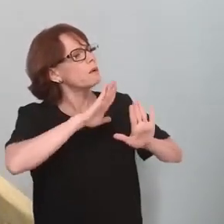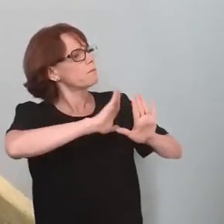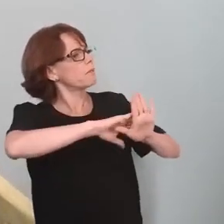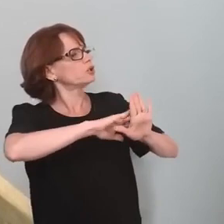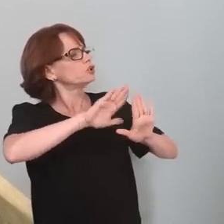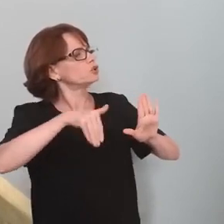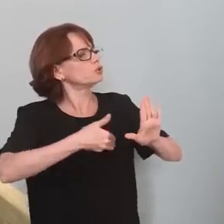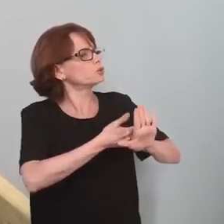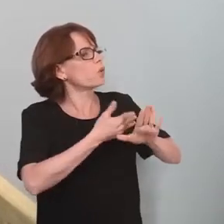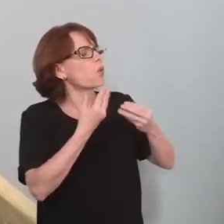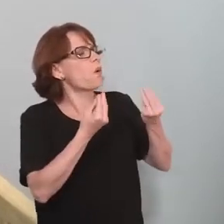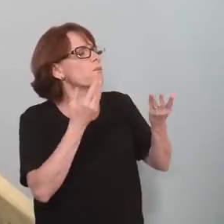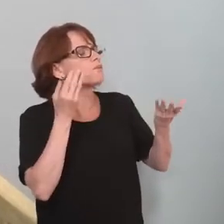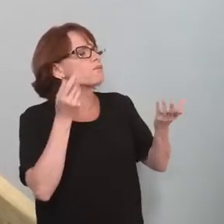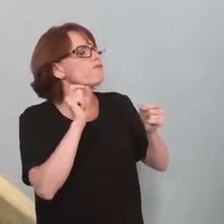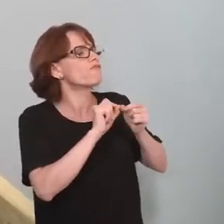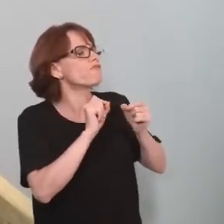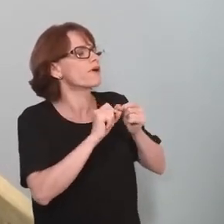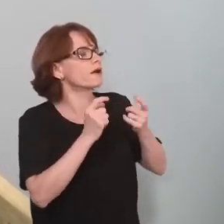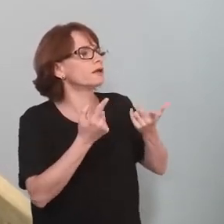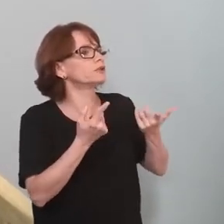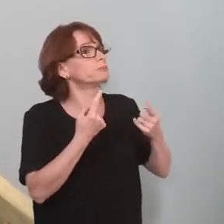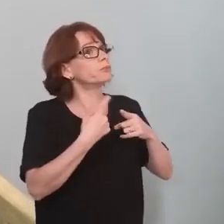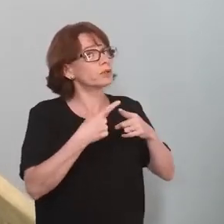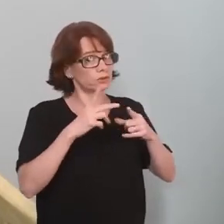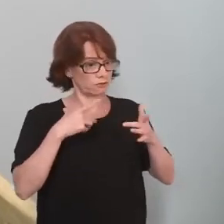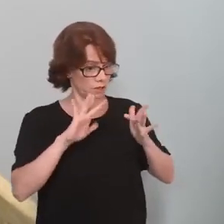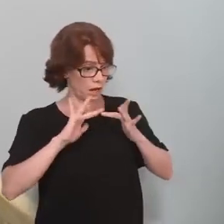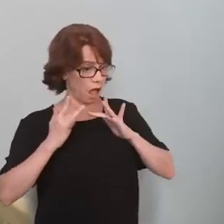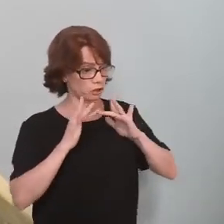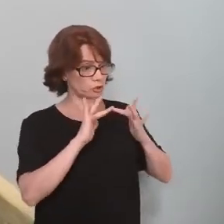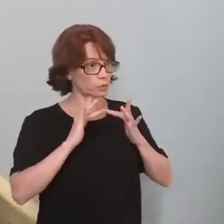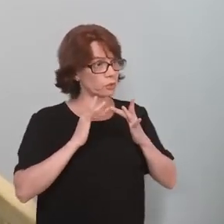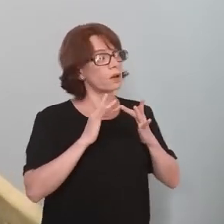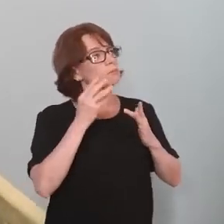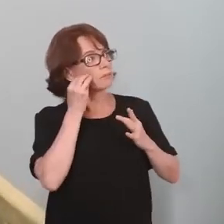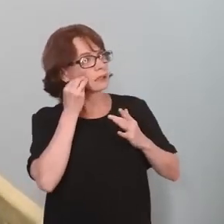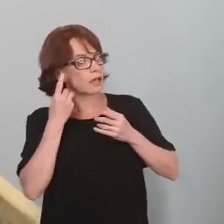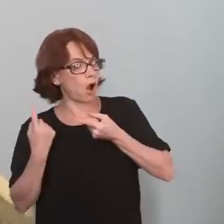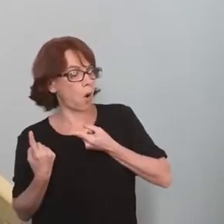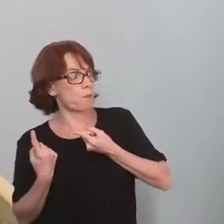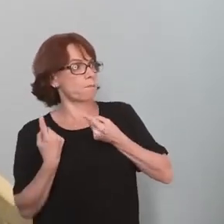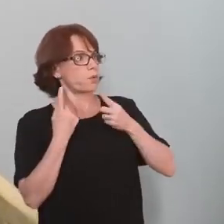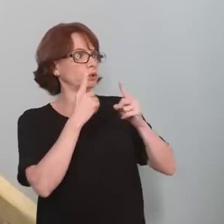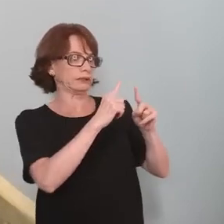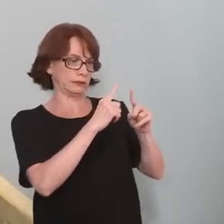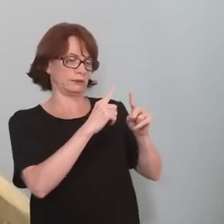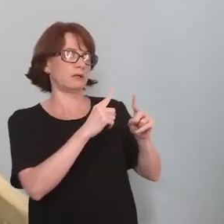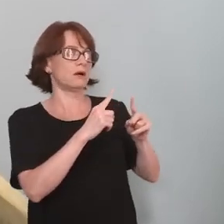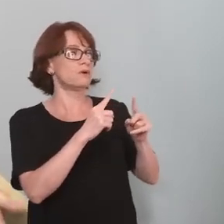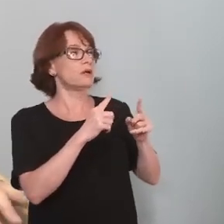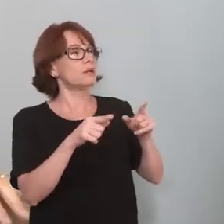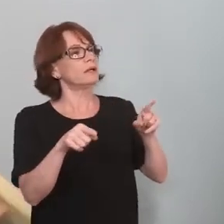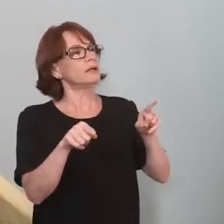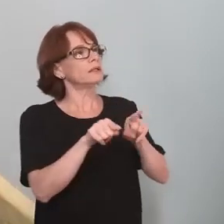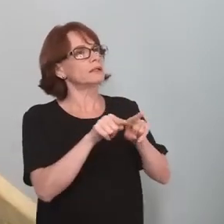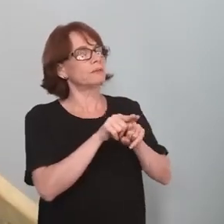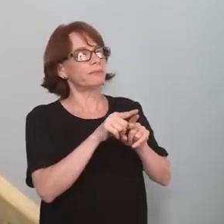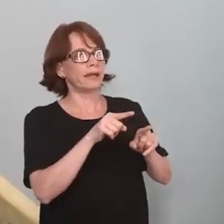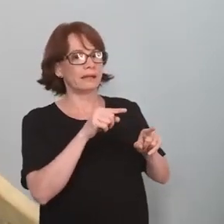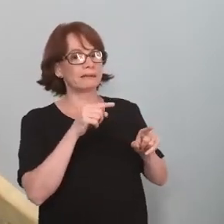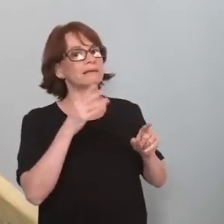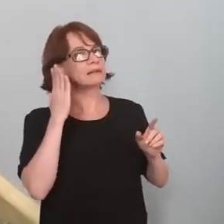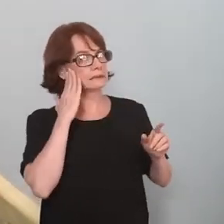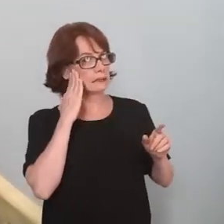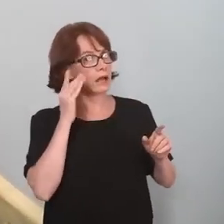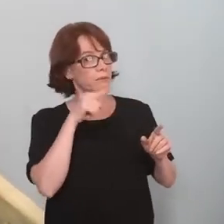se articular para conseguir fazer uma oposição e não ser atropelada por um governo que me parece que vem cheio de rancor e